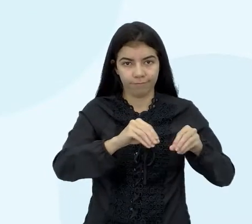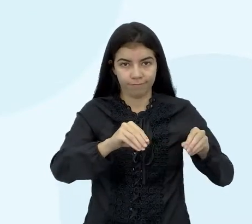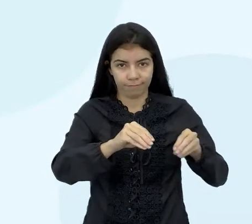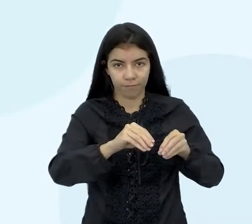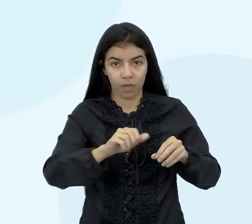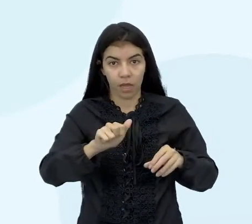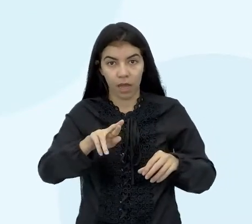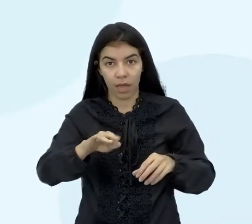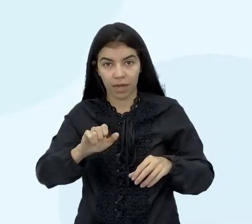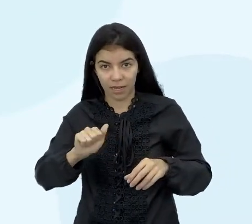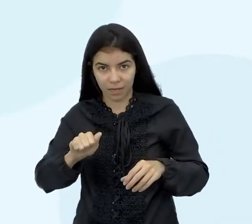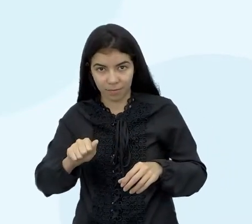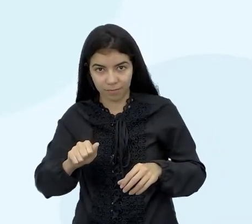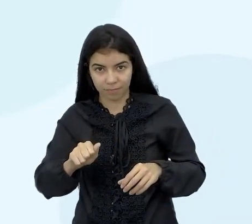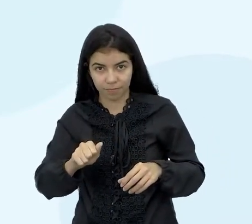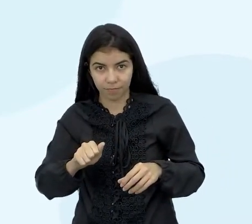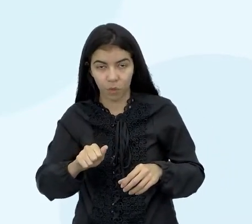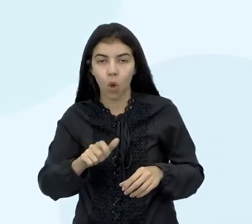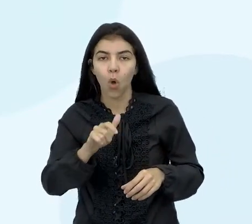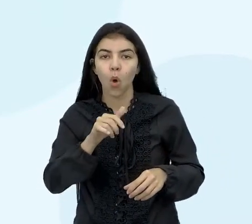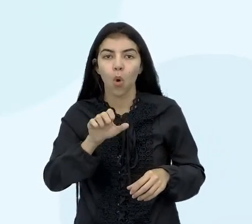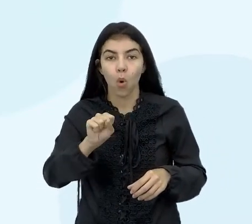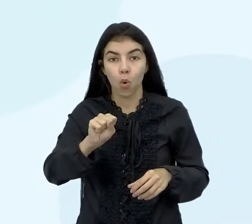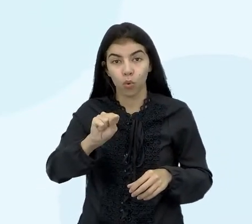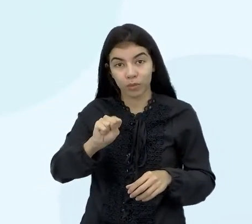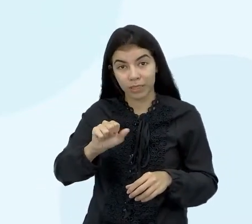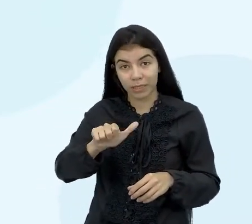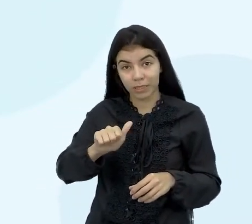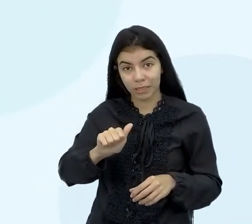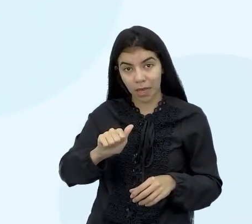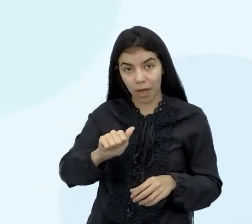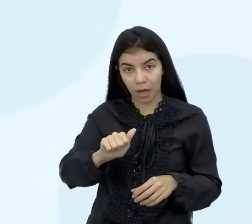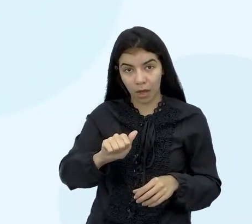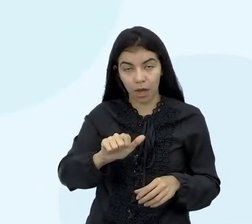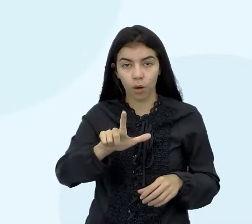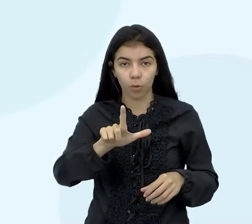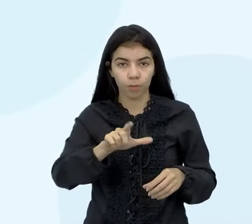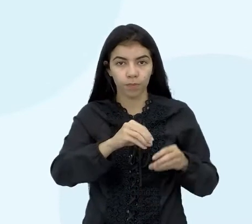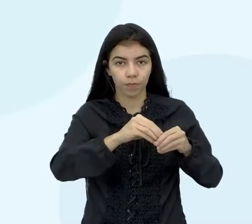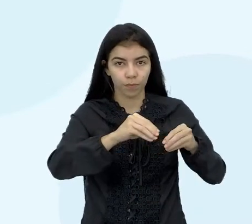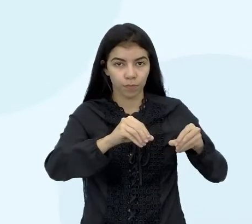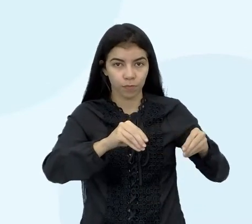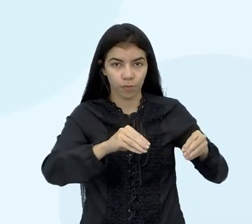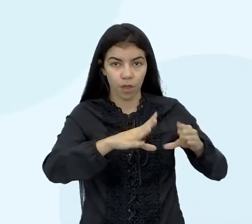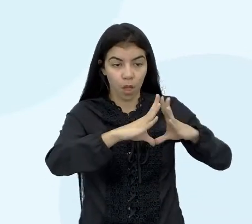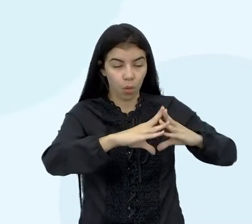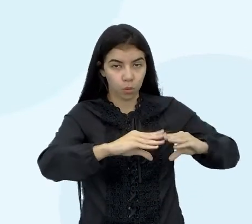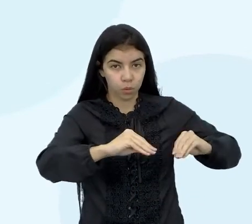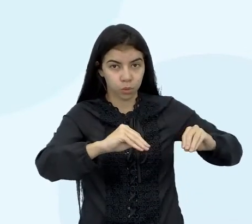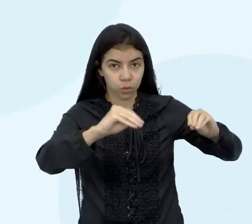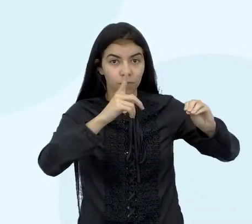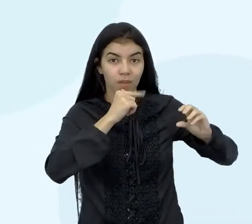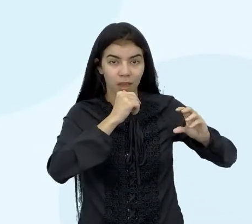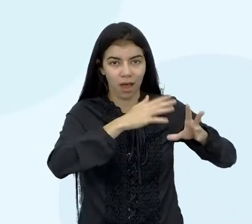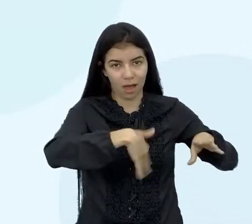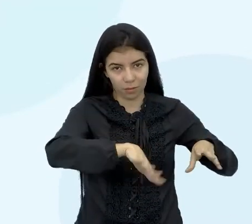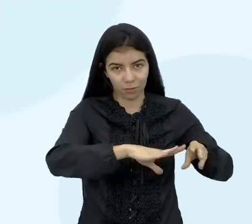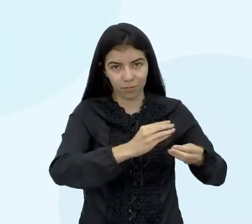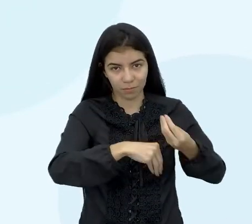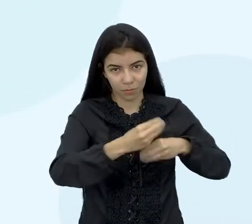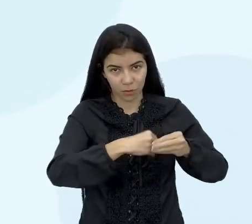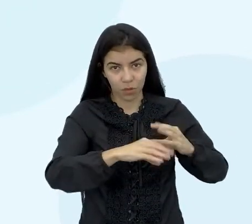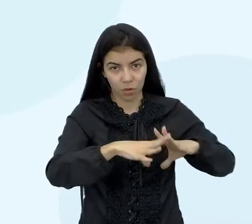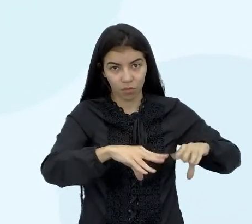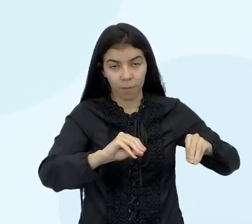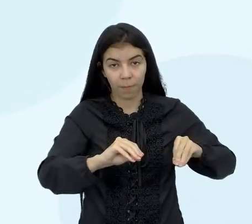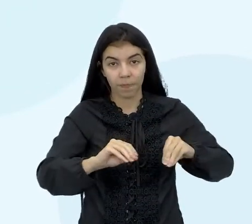a areia não. Então, você consegue depois fazer com que o sal volte fazendo um outro processo de separação, tá certo?